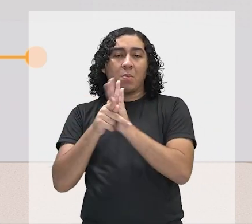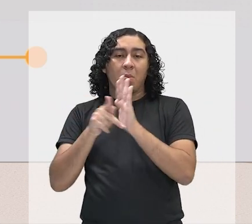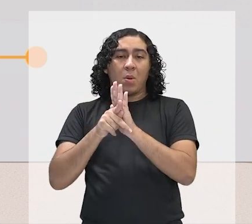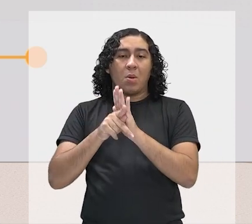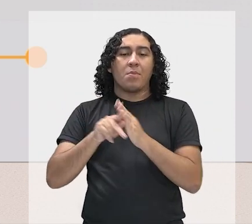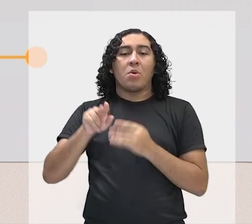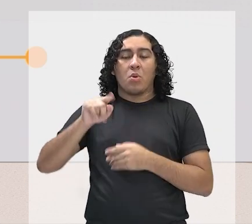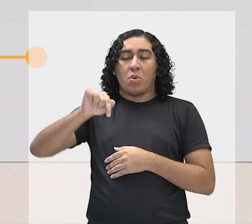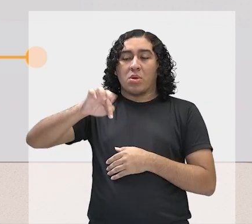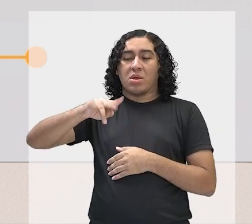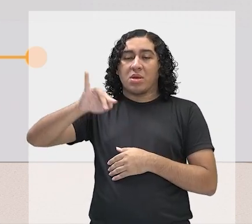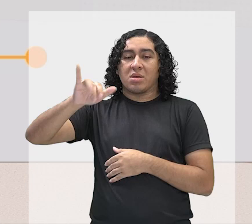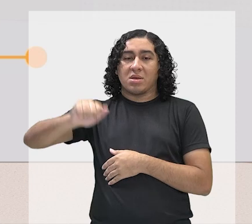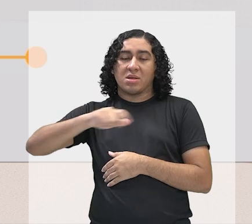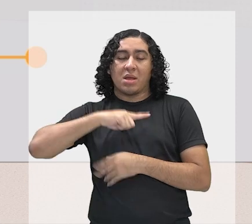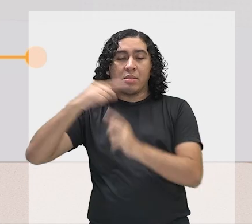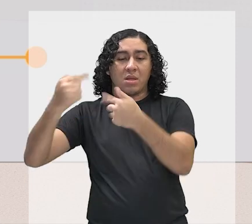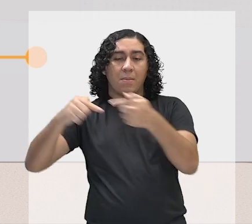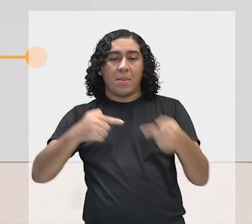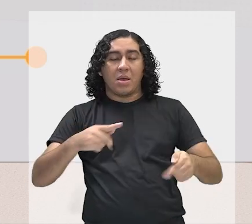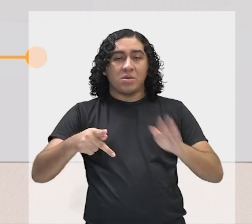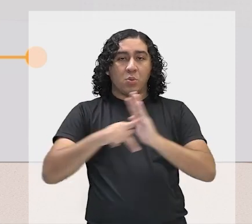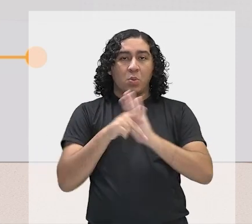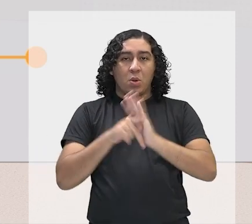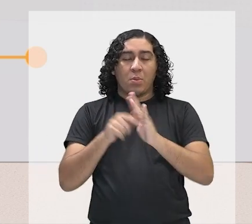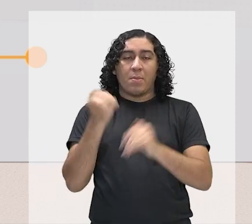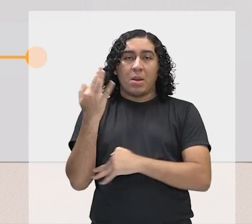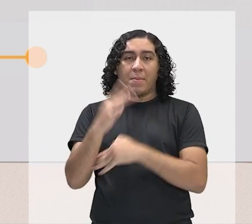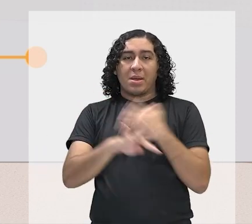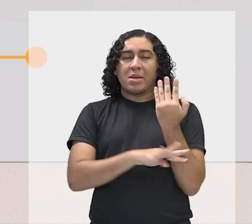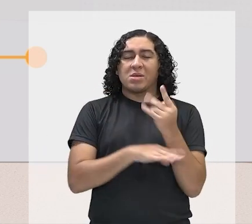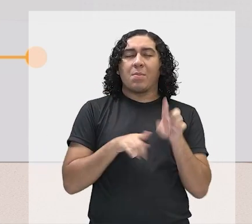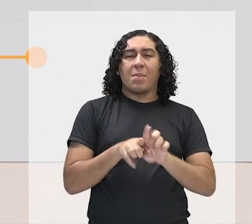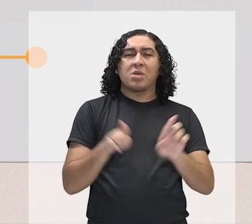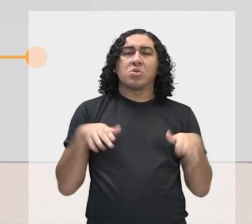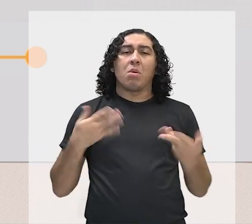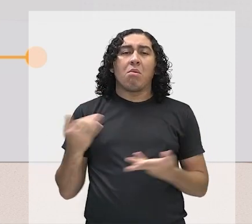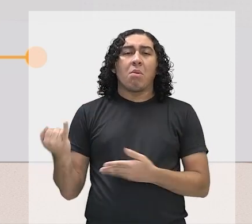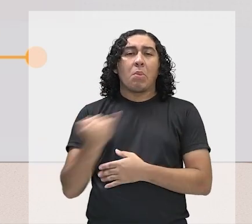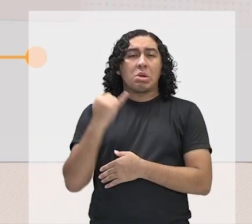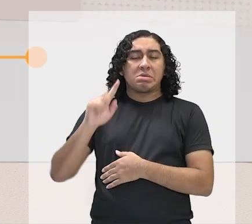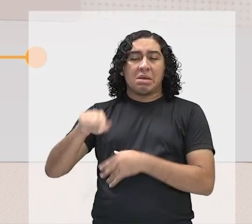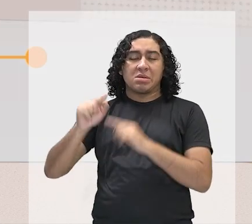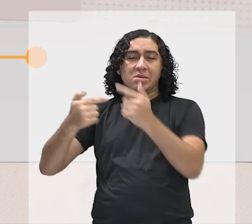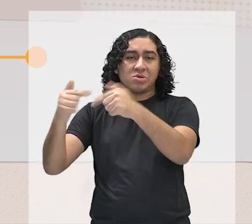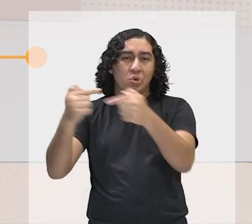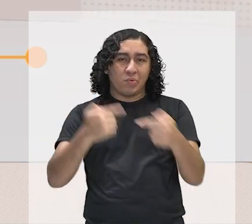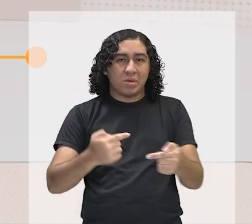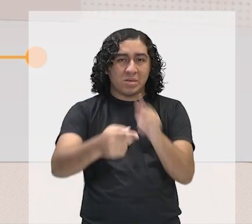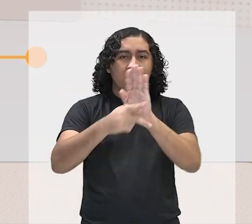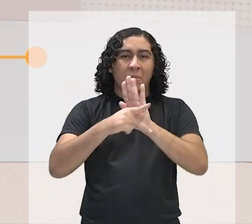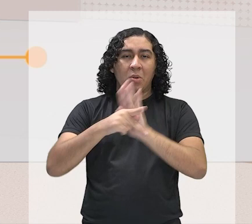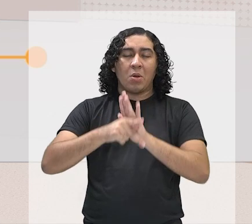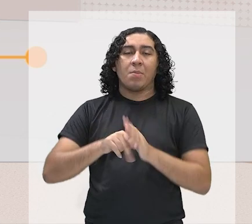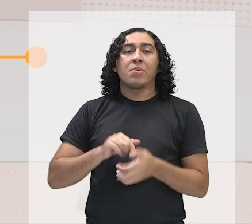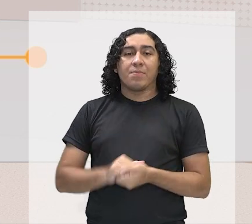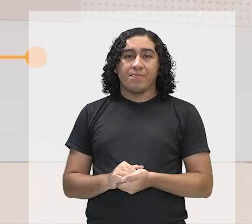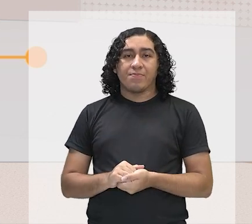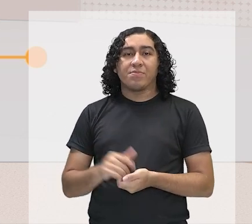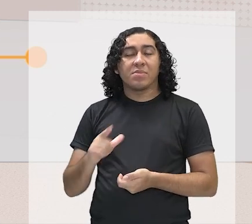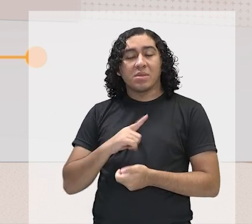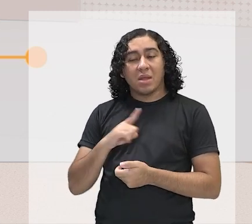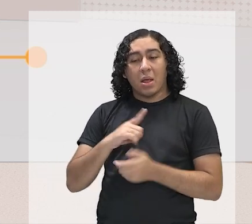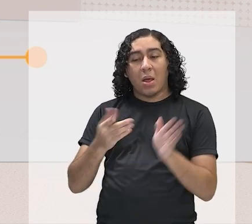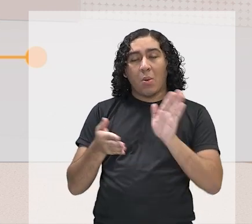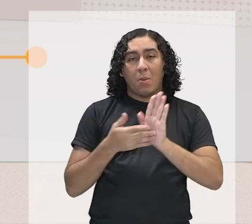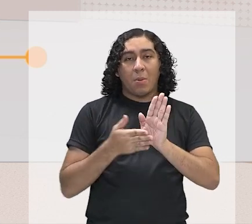debater também as questões ambientais. E aí, professor, qual a importância dessas conferências para o propósito da nossa aula? Que